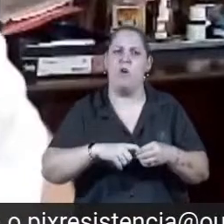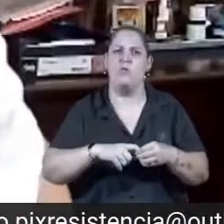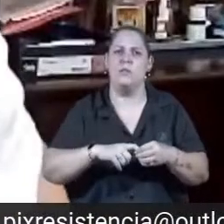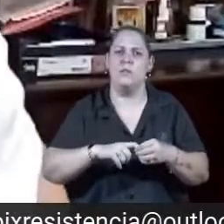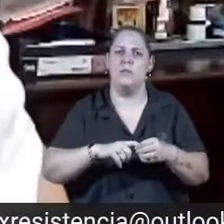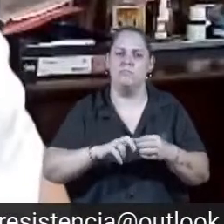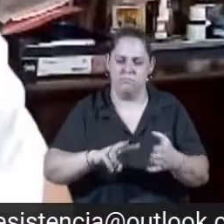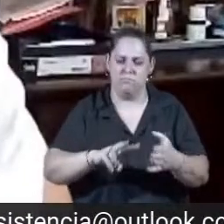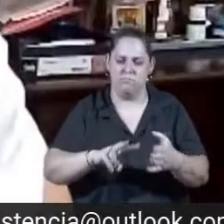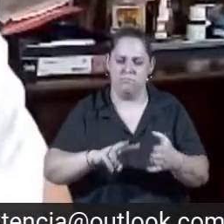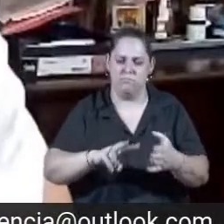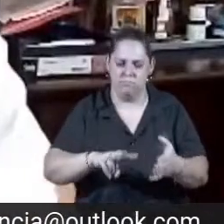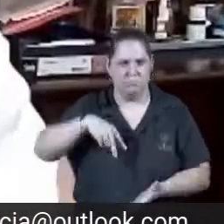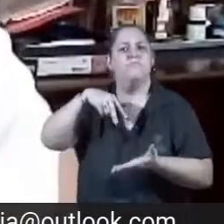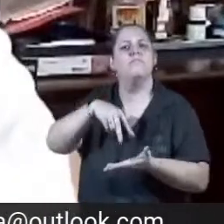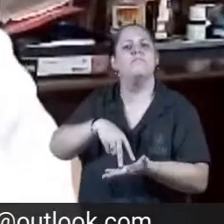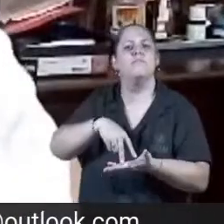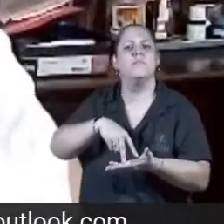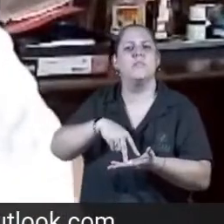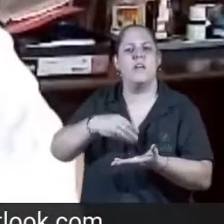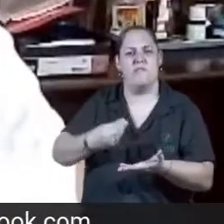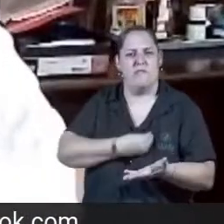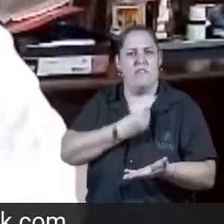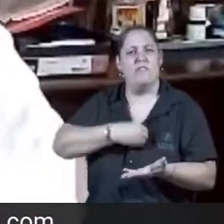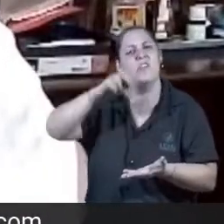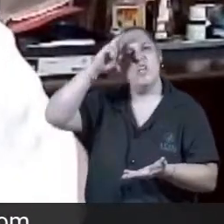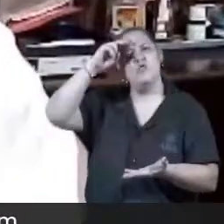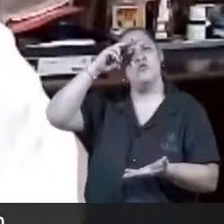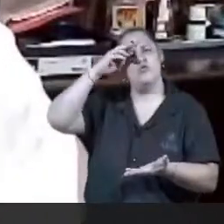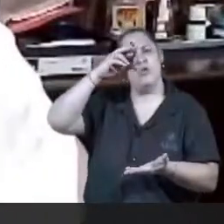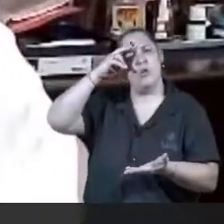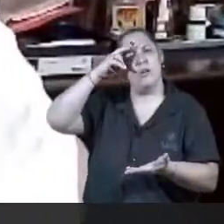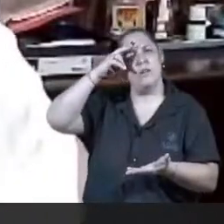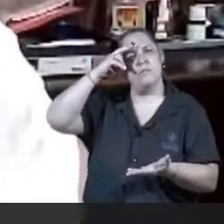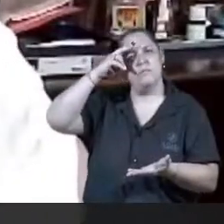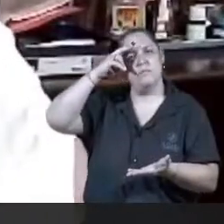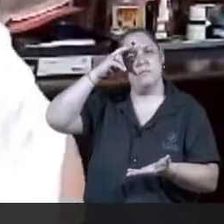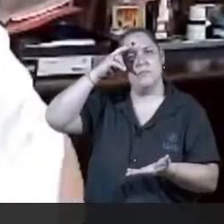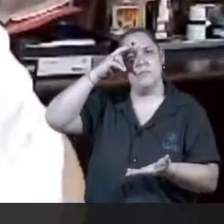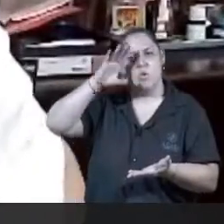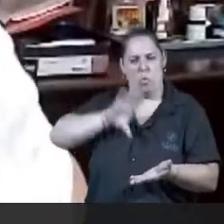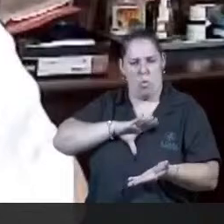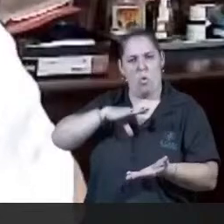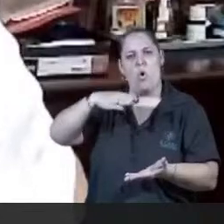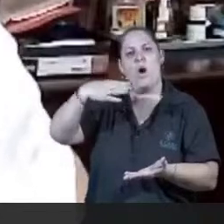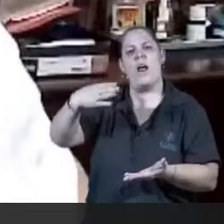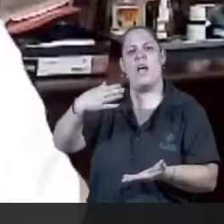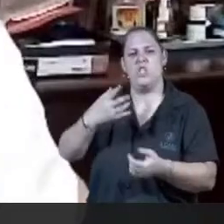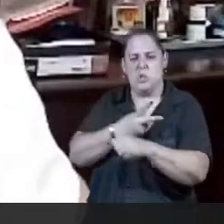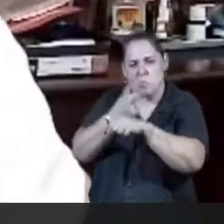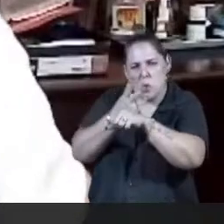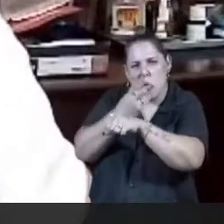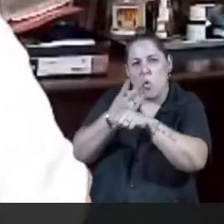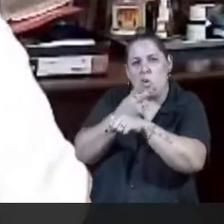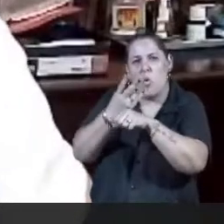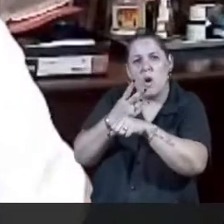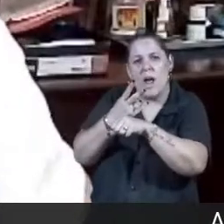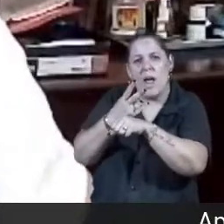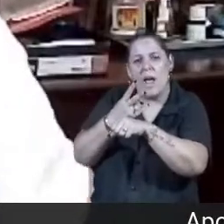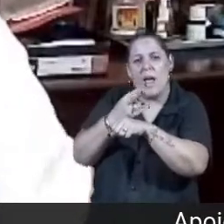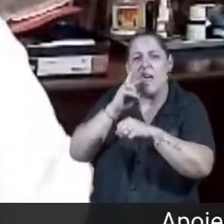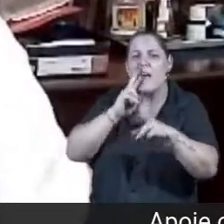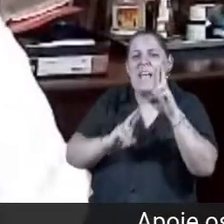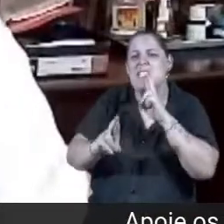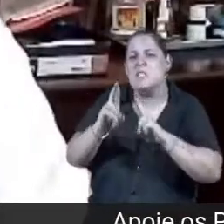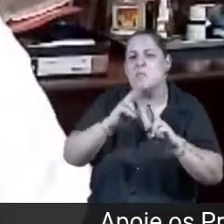de novo no protagonismo da história de buscar saídas para o país,